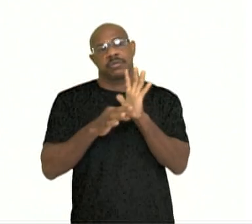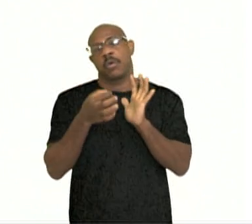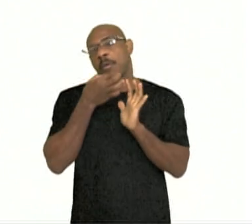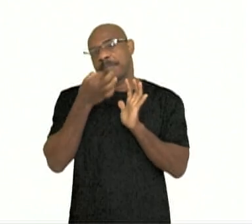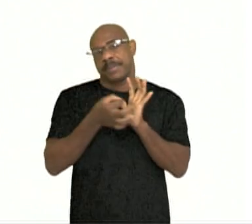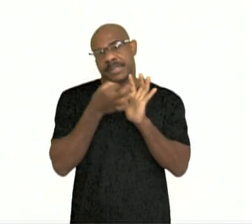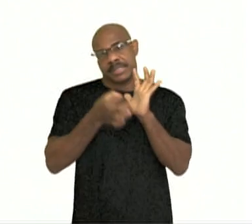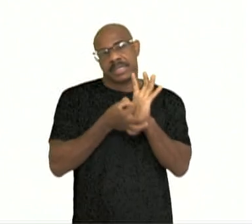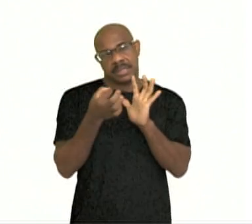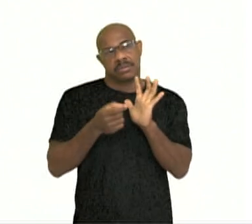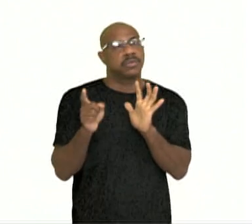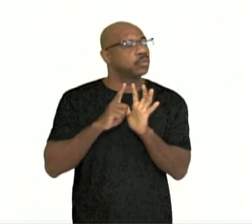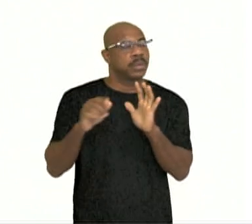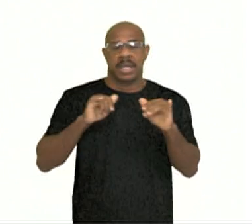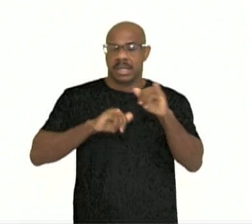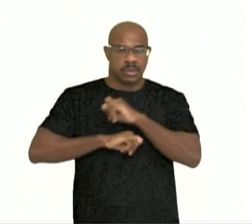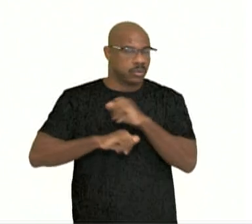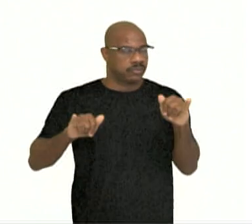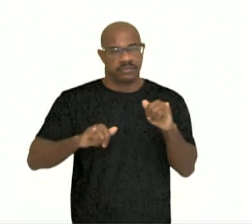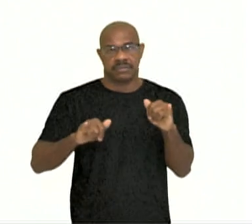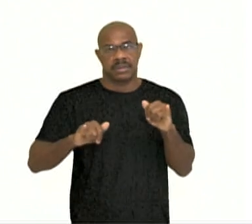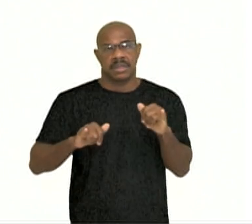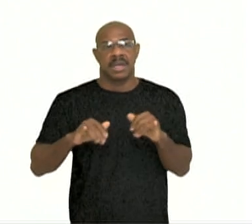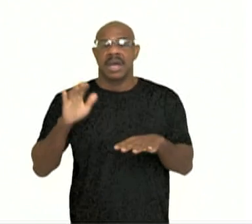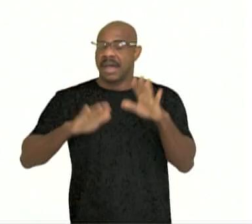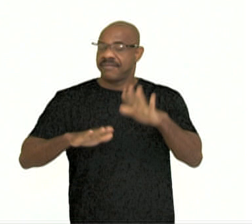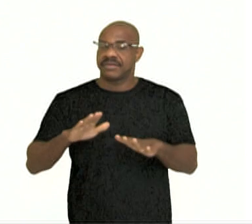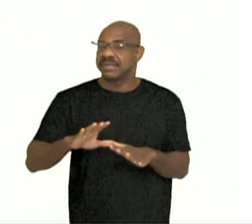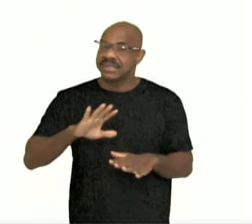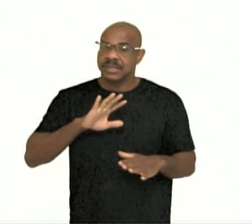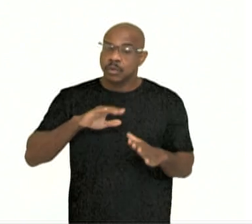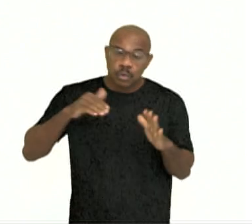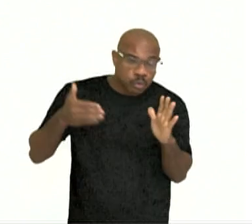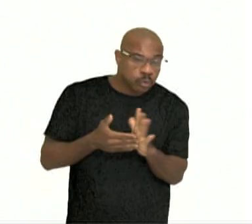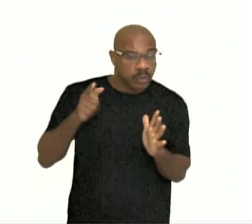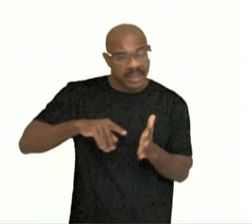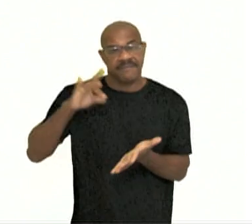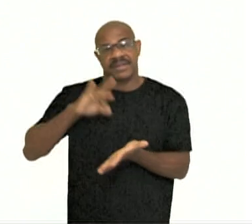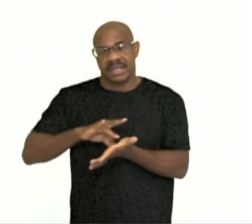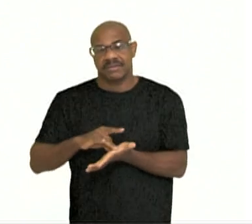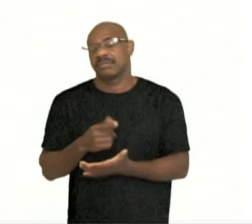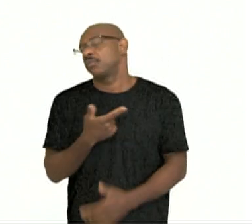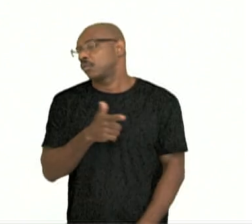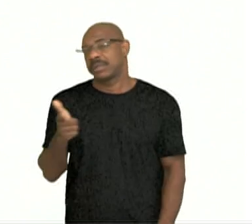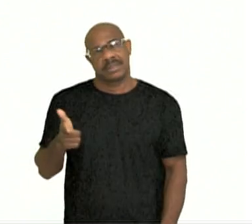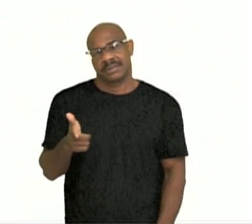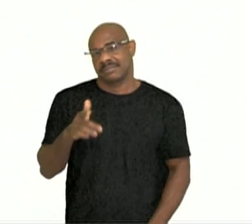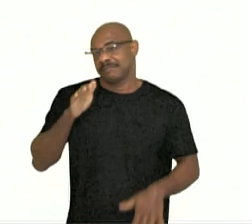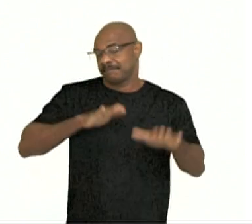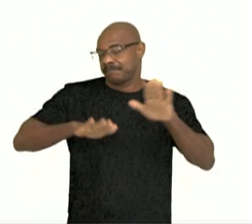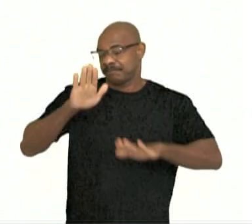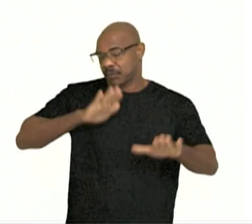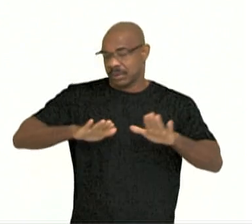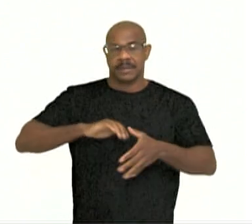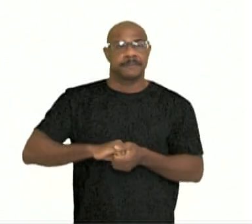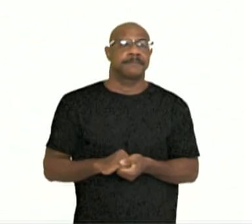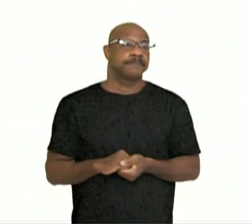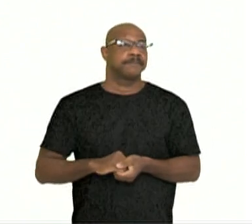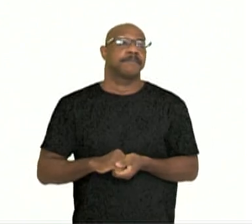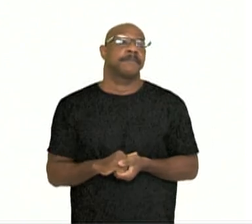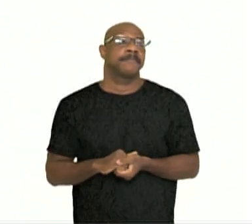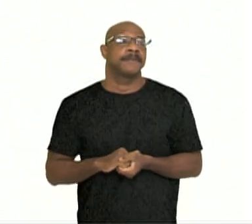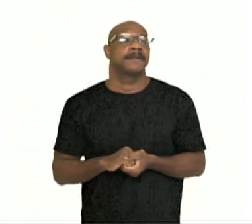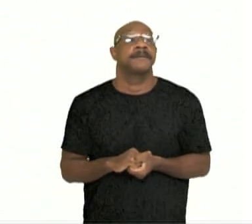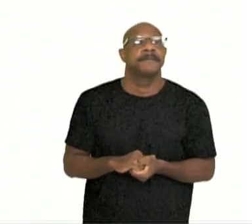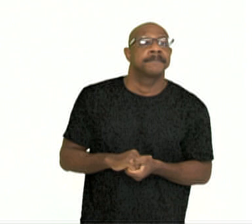O que está lá, nem tudo pode ser real. Você tem que pensar que é a visão que alguém tem a respeito daquele tema.